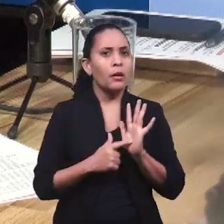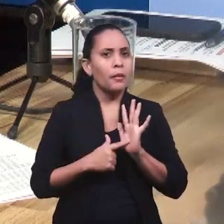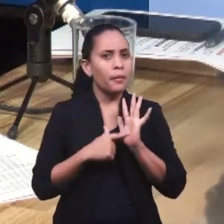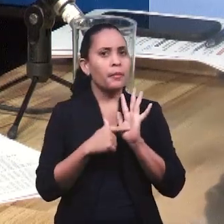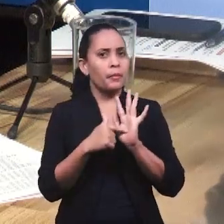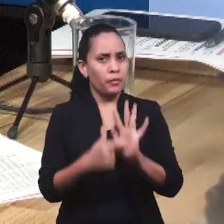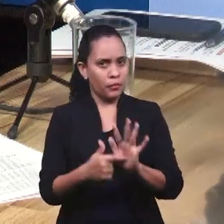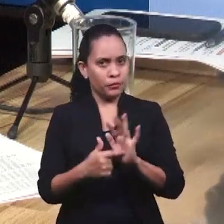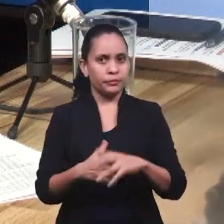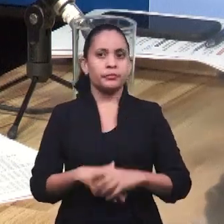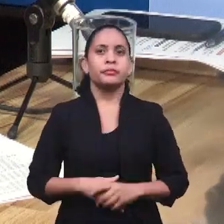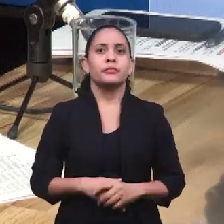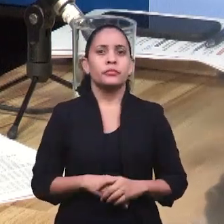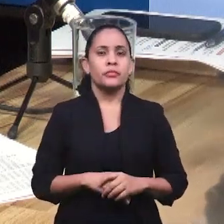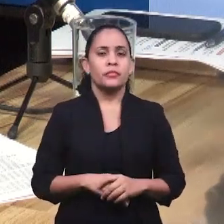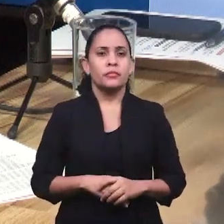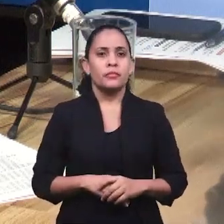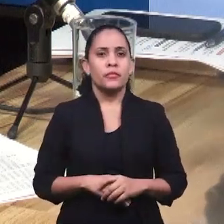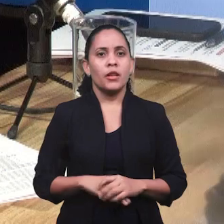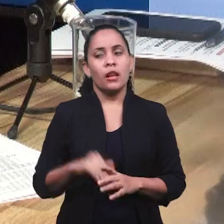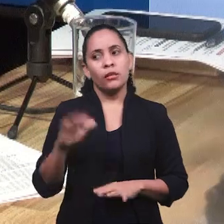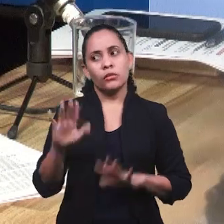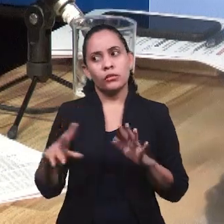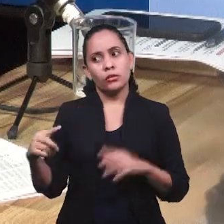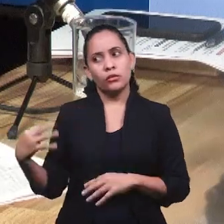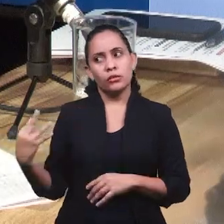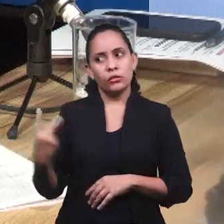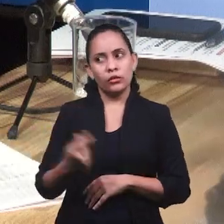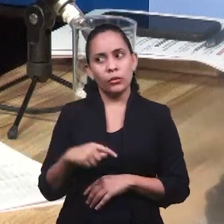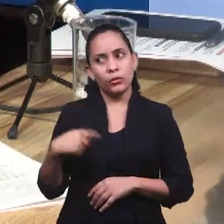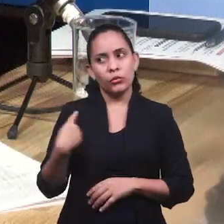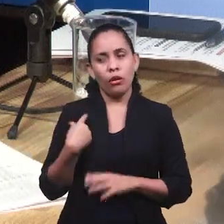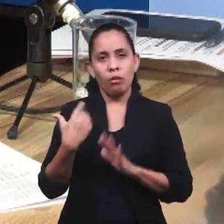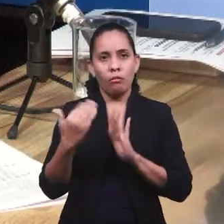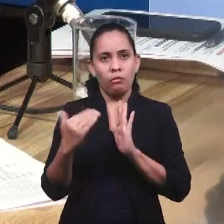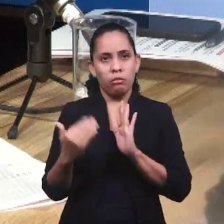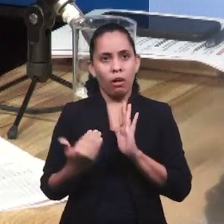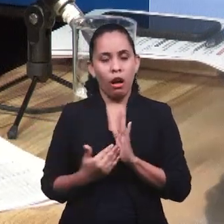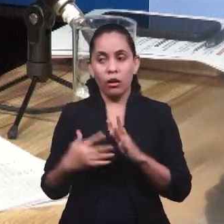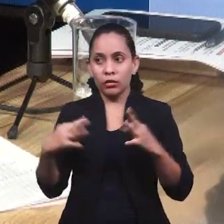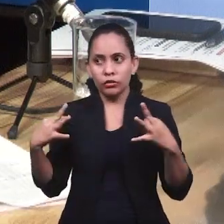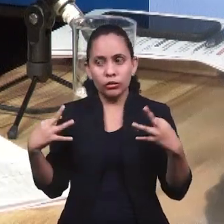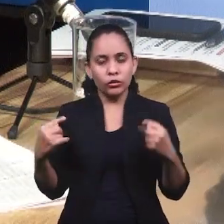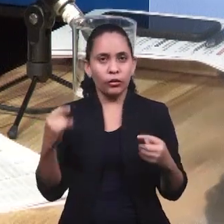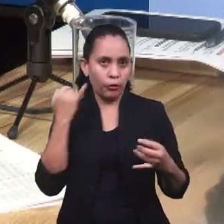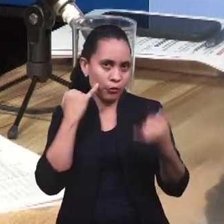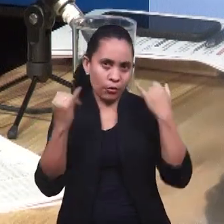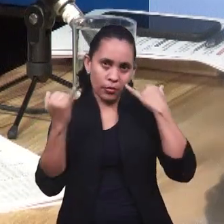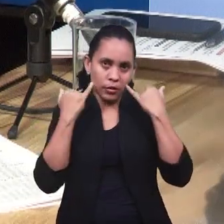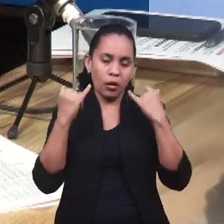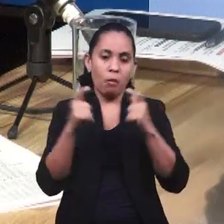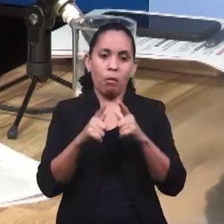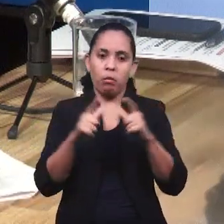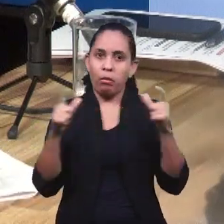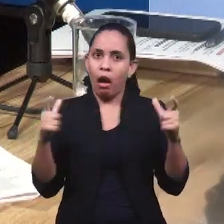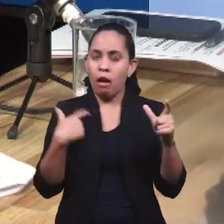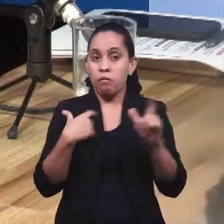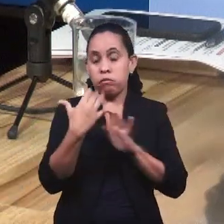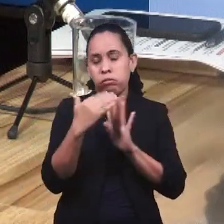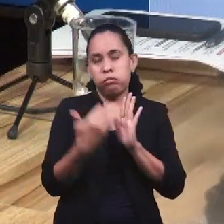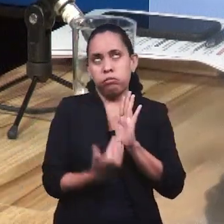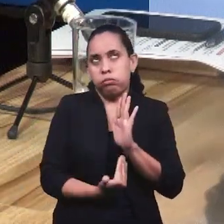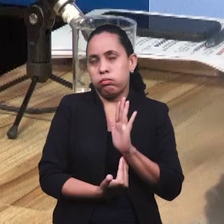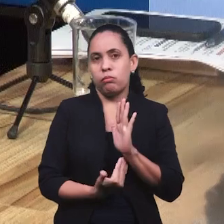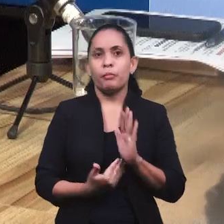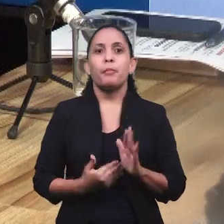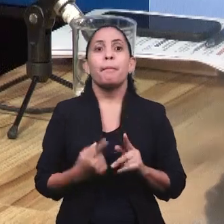de bacharelado. Evidentemente não temos a lista de todos, porque a lista realmente de formação é grande. Mas creio